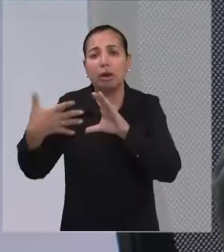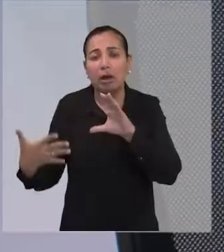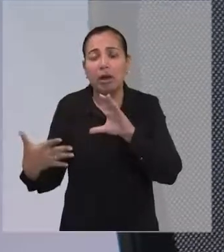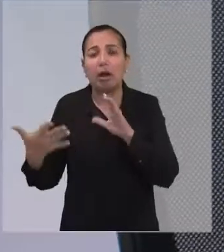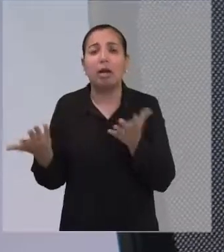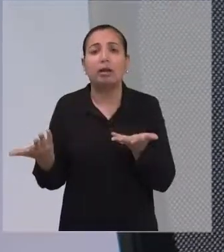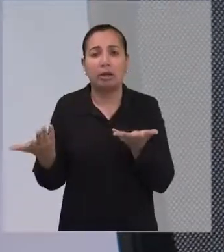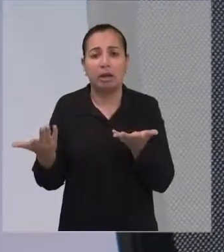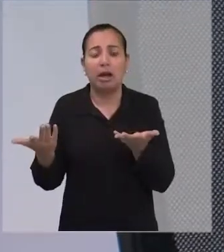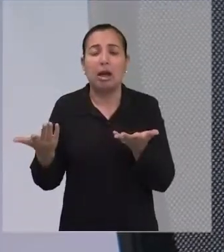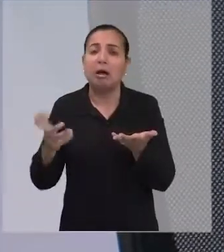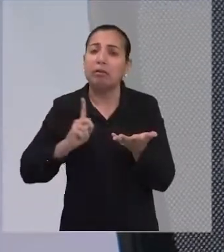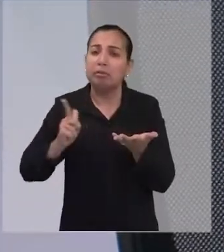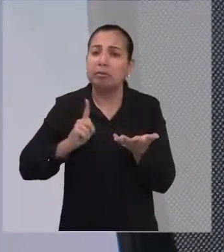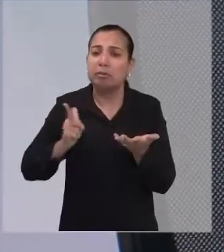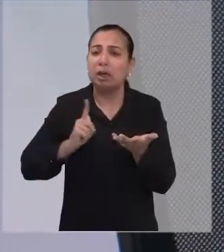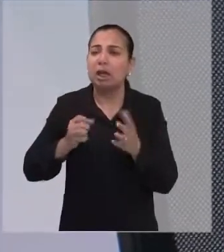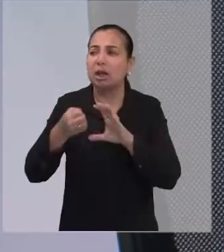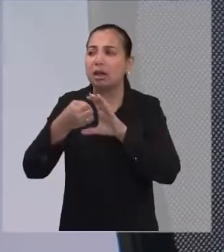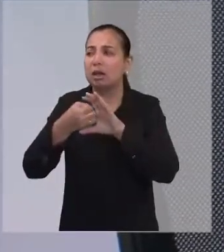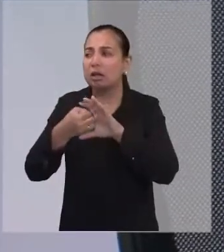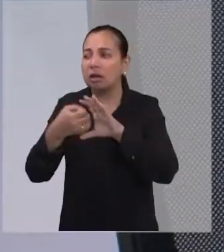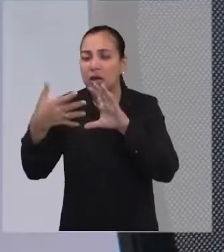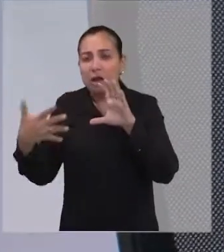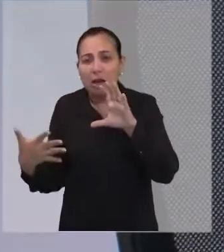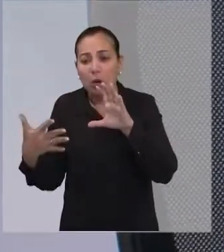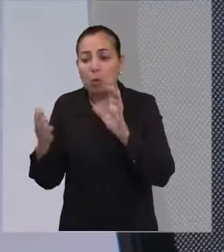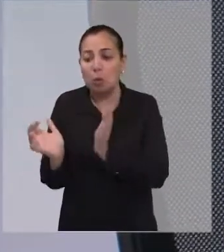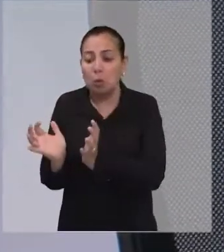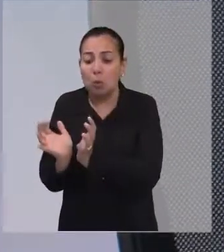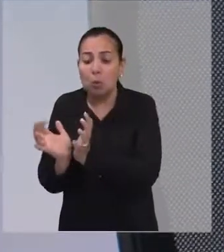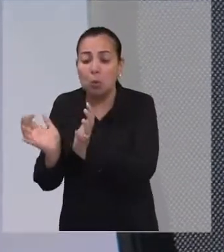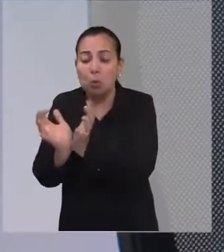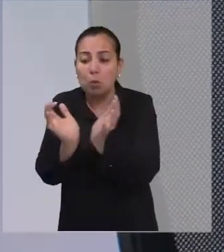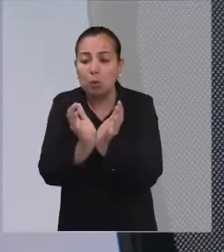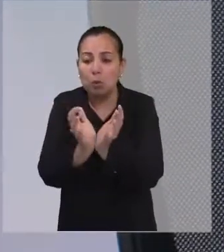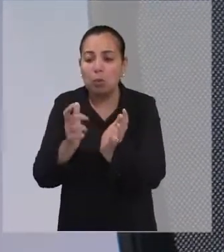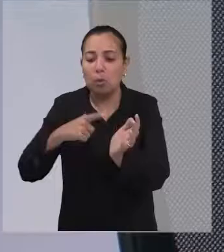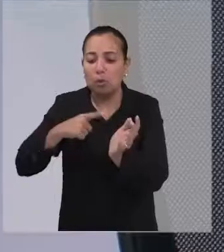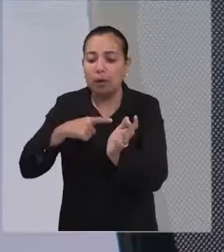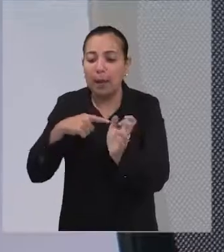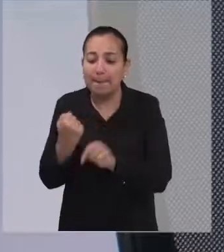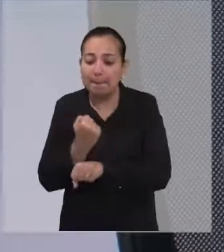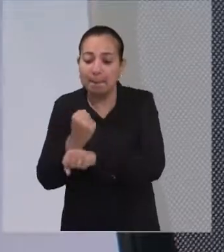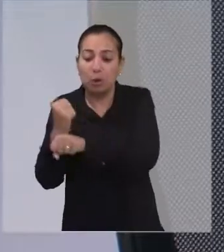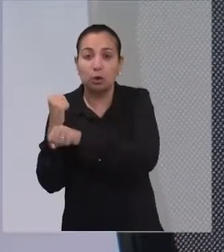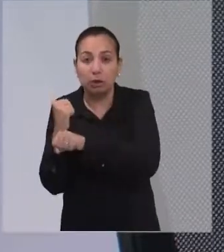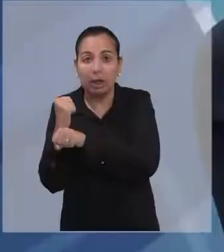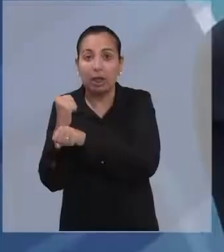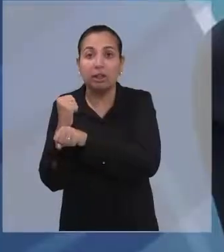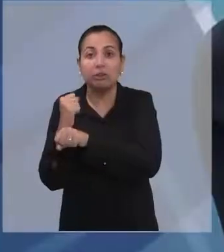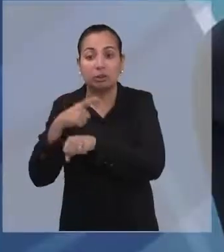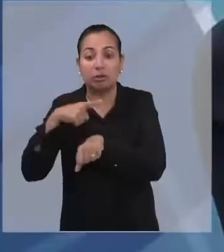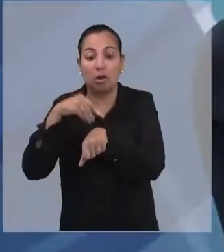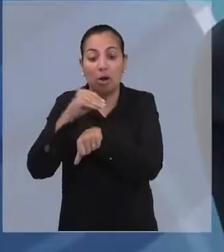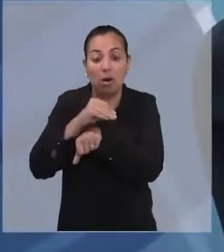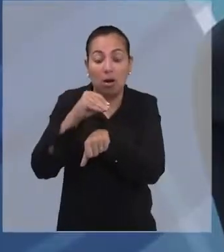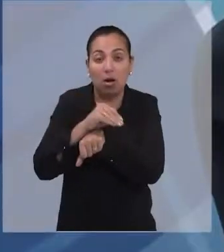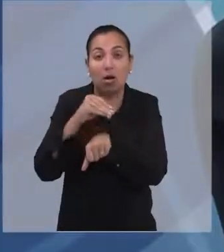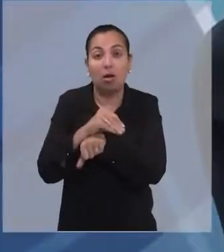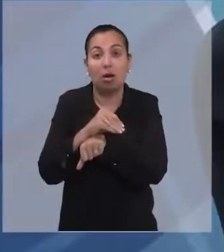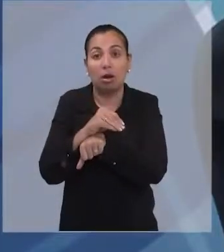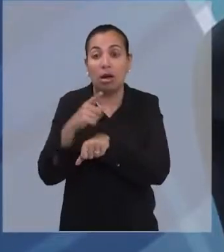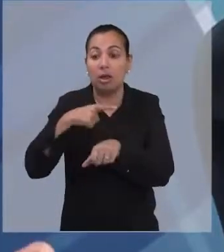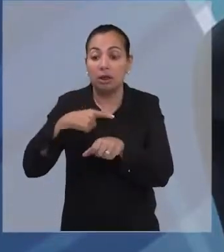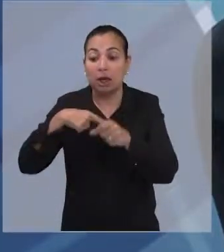curriola, que tem a característica dos grupos que se protegem, né, dos corporativismos, da proteção,